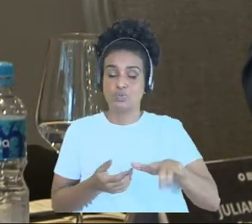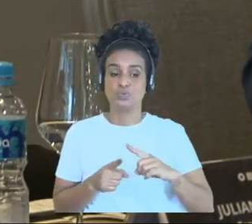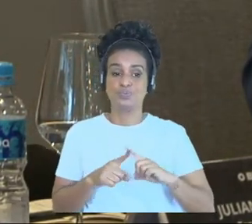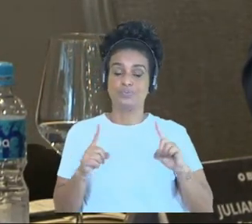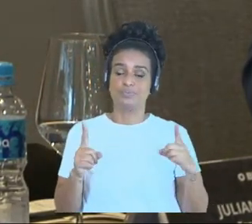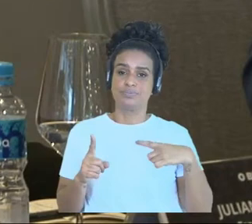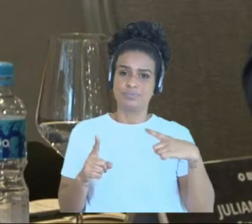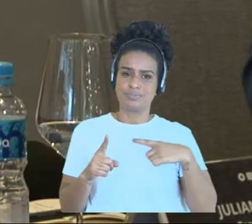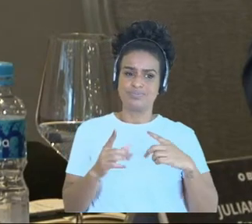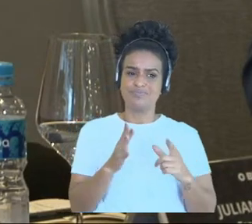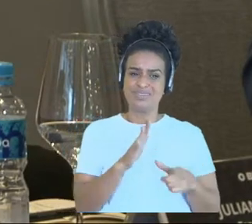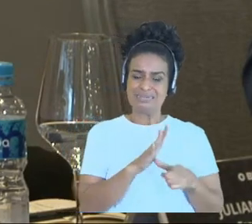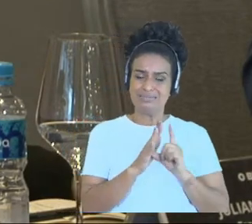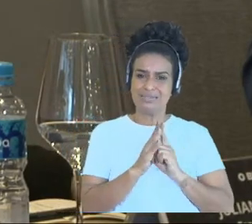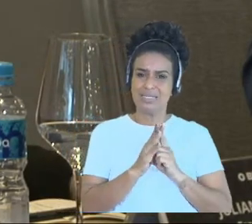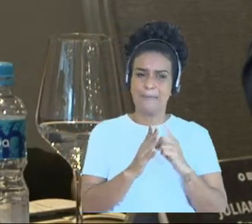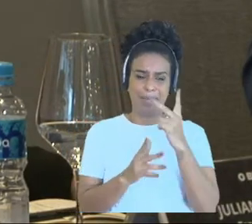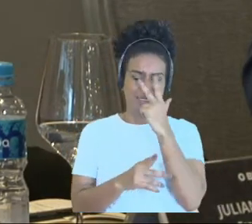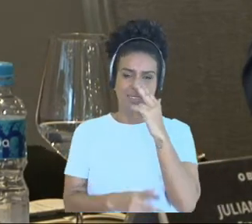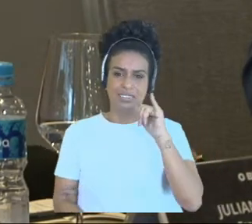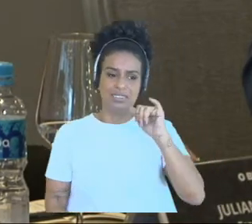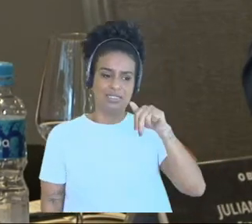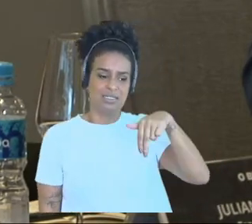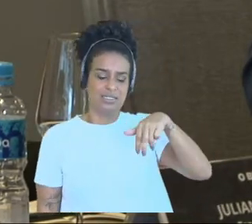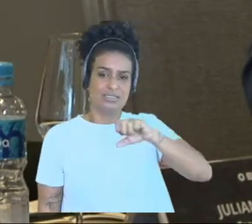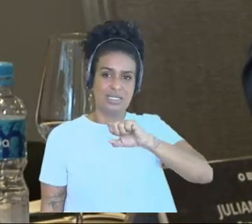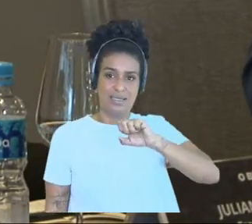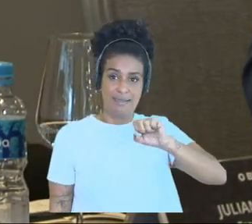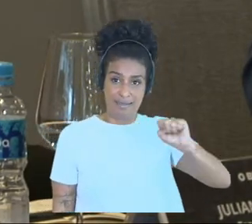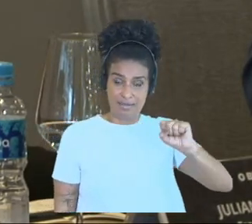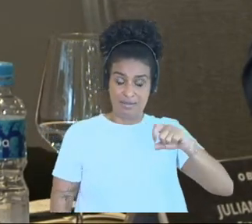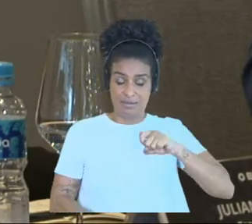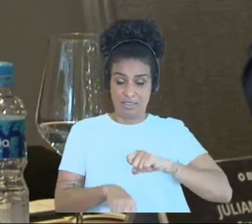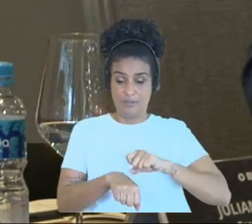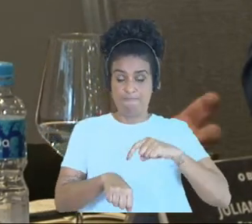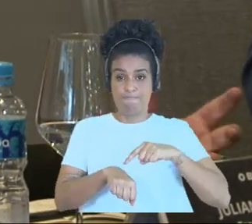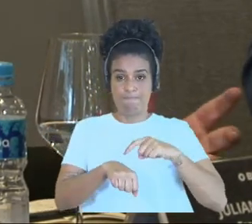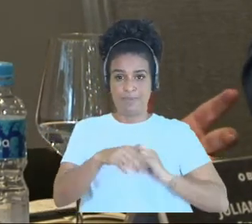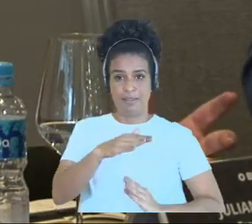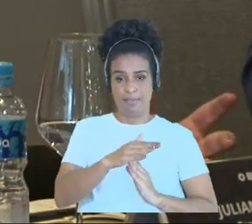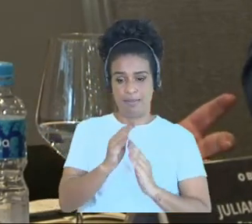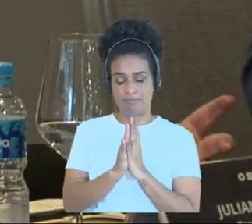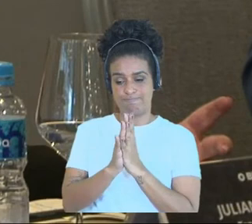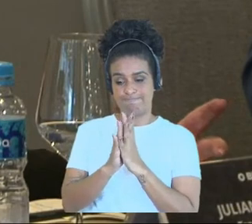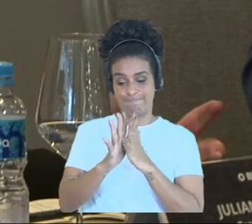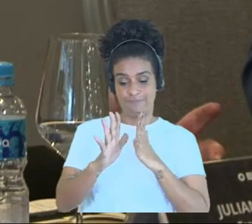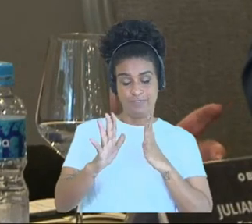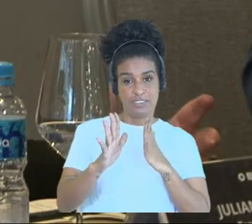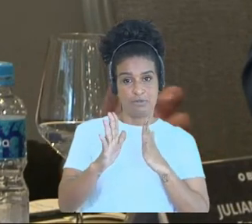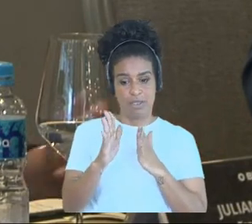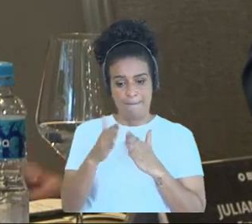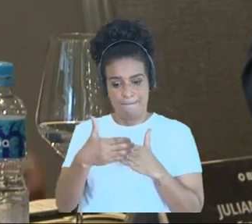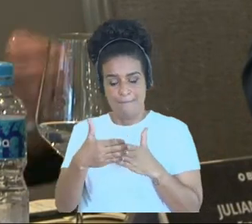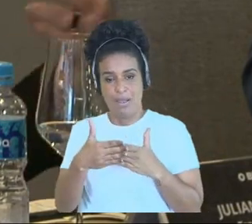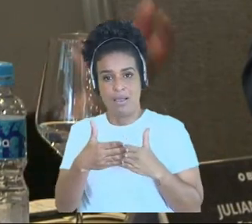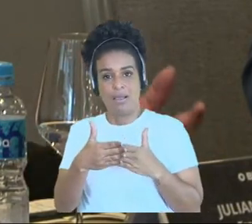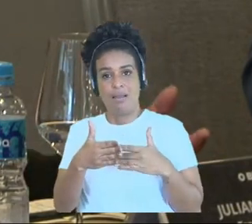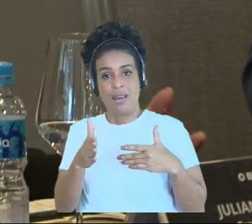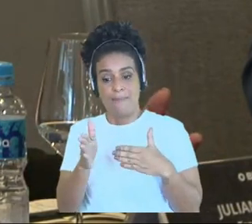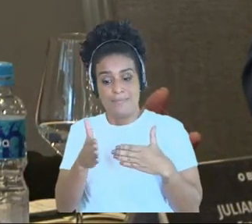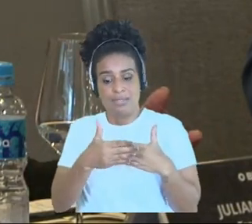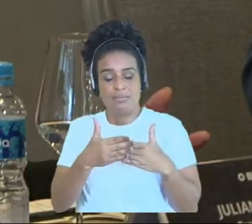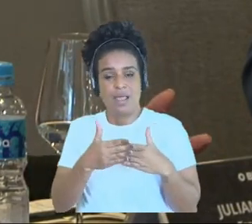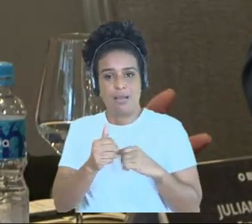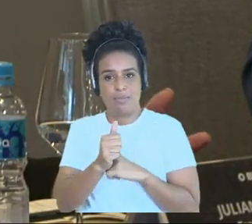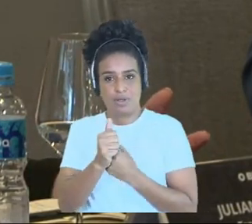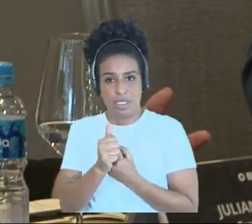foram represadas por um efeito de fila do INSS. A gente estava... com a fila do INSS represada, e por isso a nossa concessão de